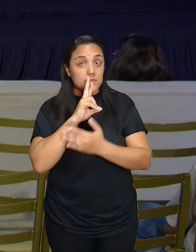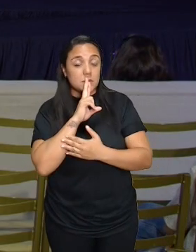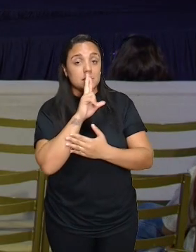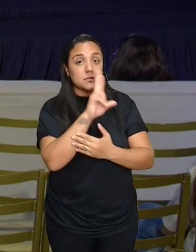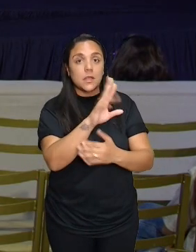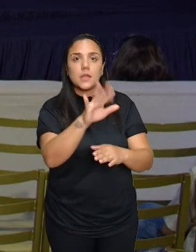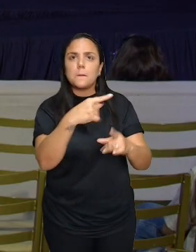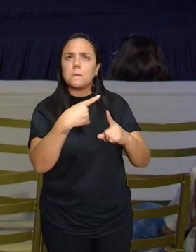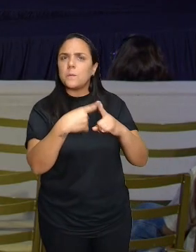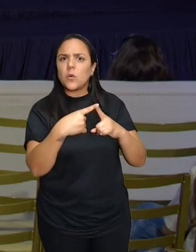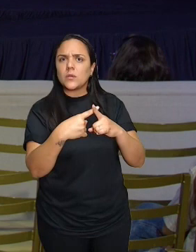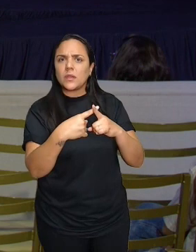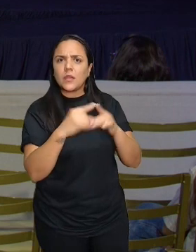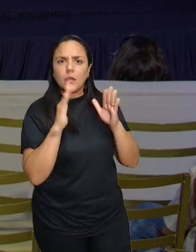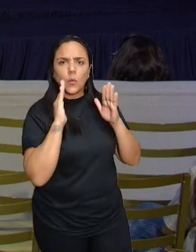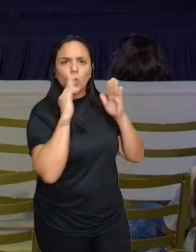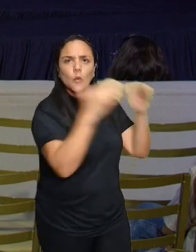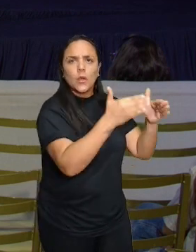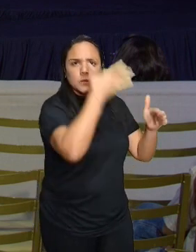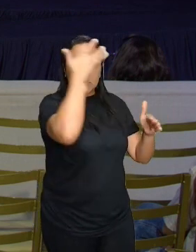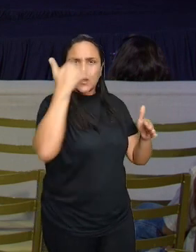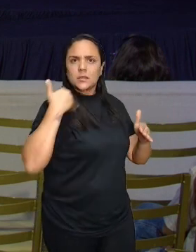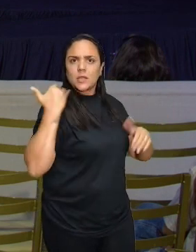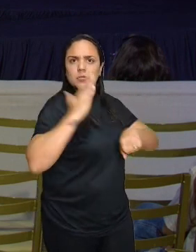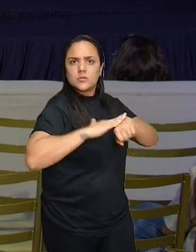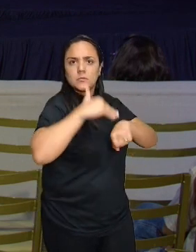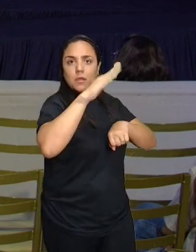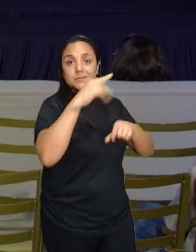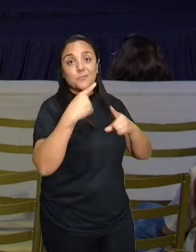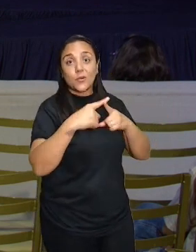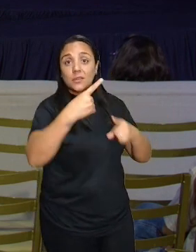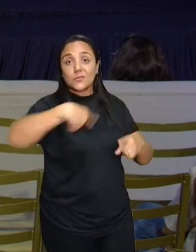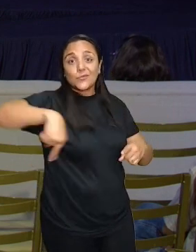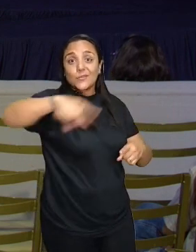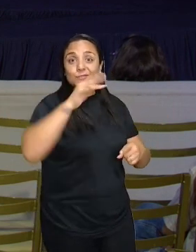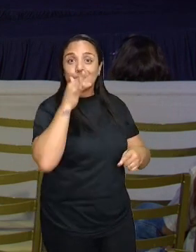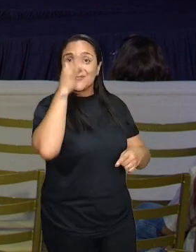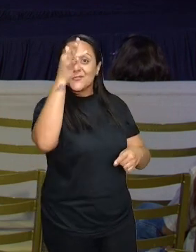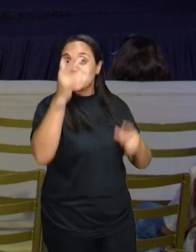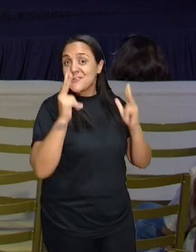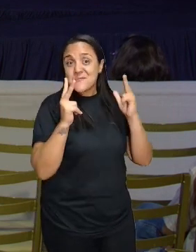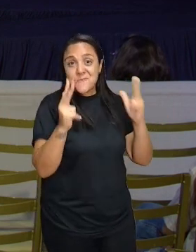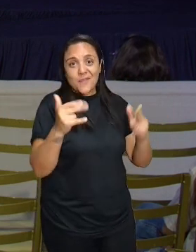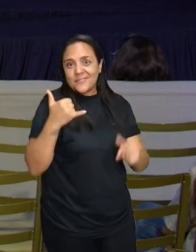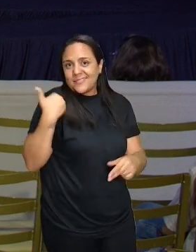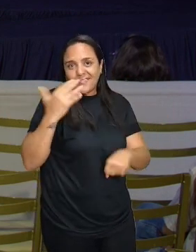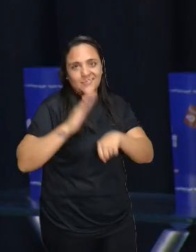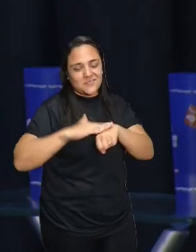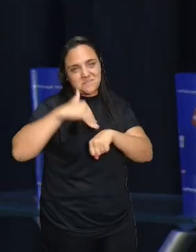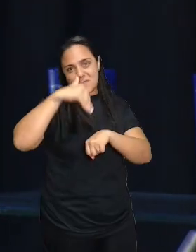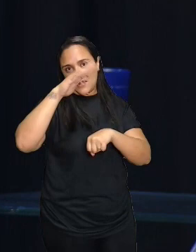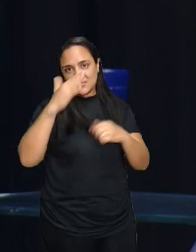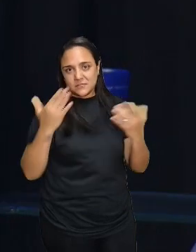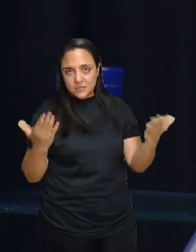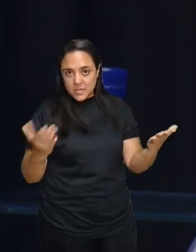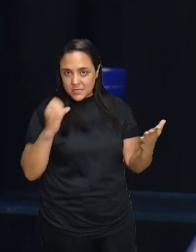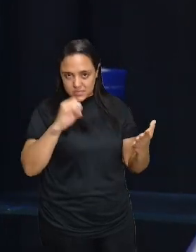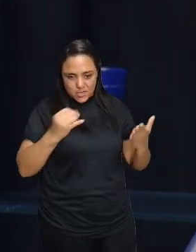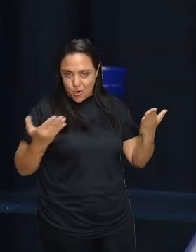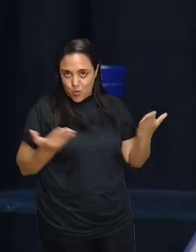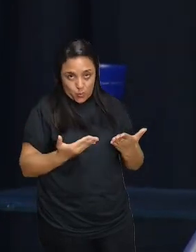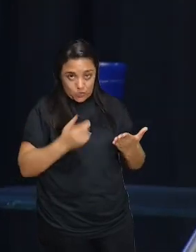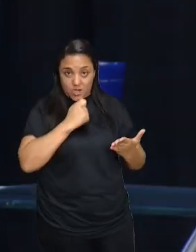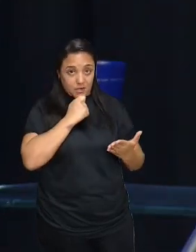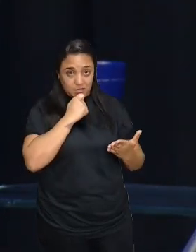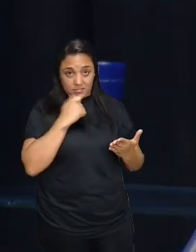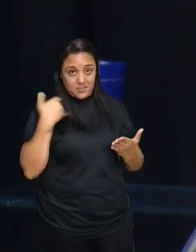essa galera? Porque a gente vai ser essa galera. Se a gente não é, seremos. Né? Se não somos 50+,